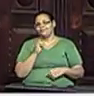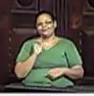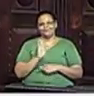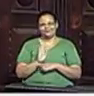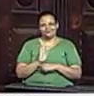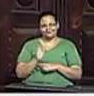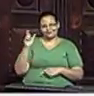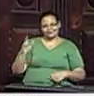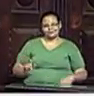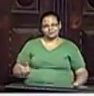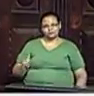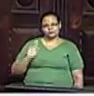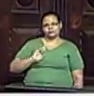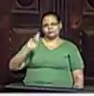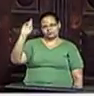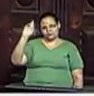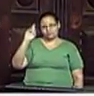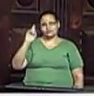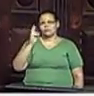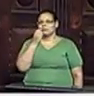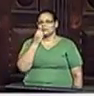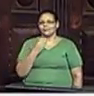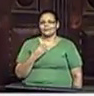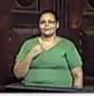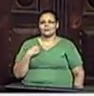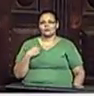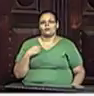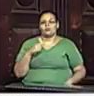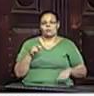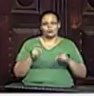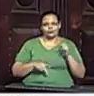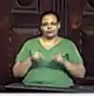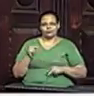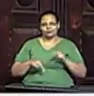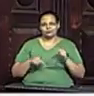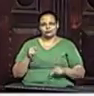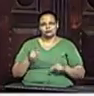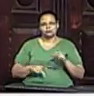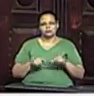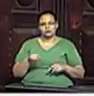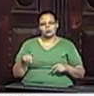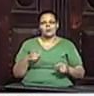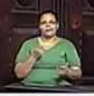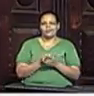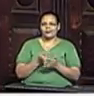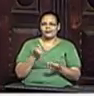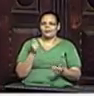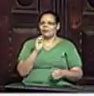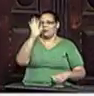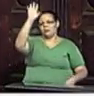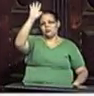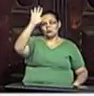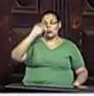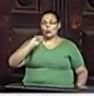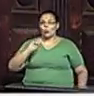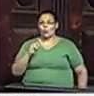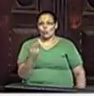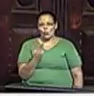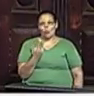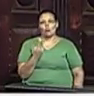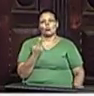atravessador e tem alguém se beneficiando disso em cima da população, que acaba pagando mais caro, ou você